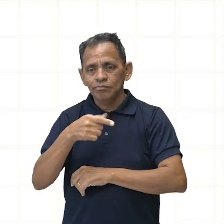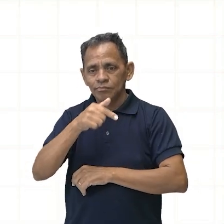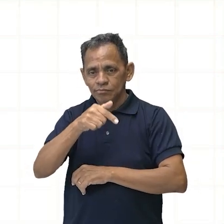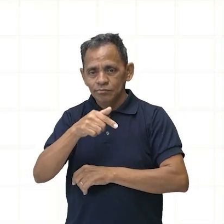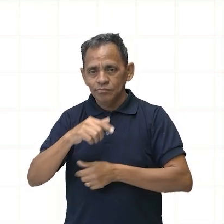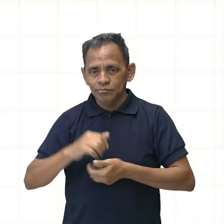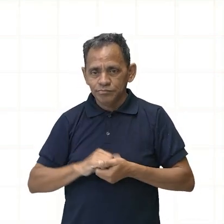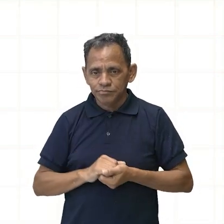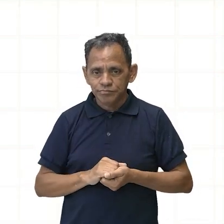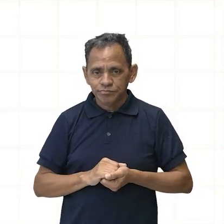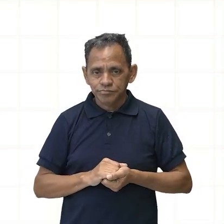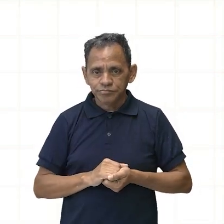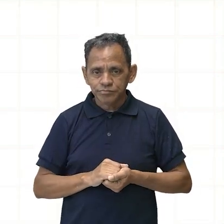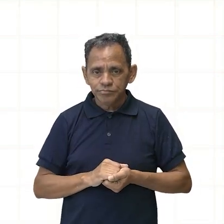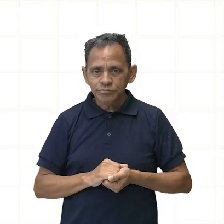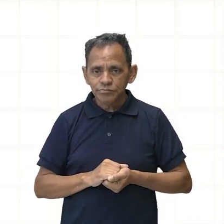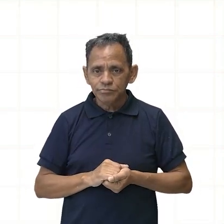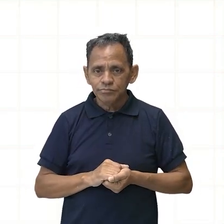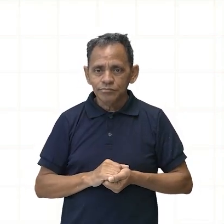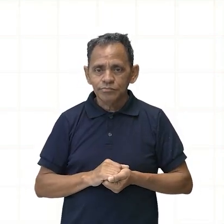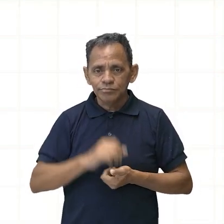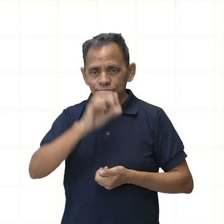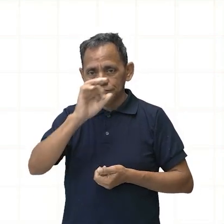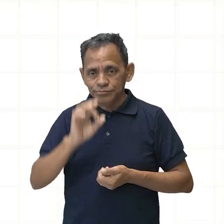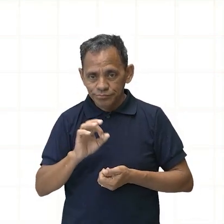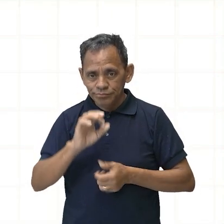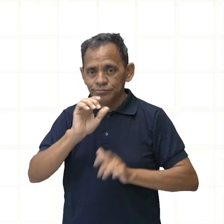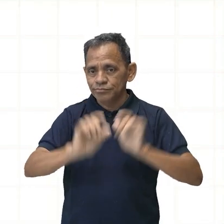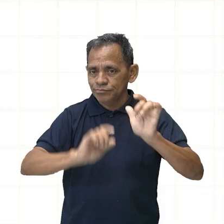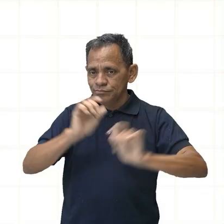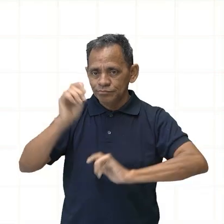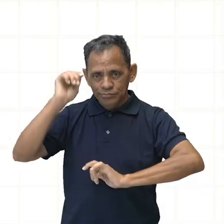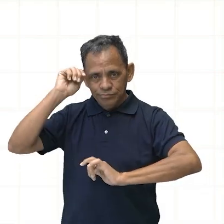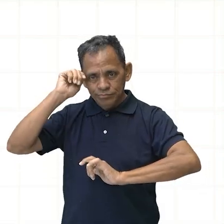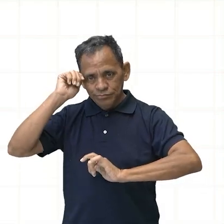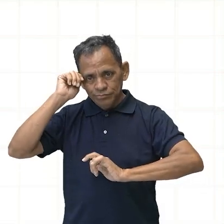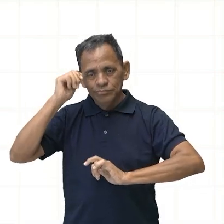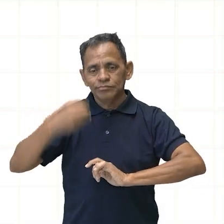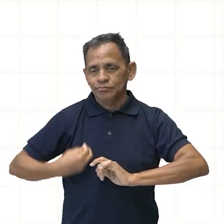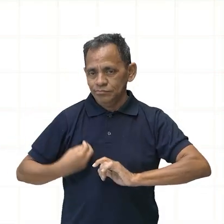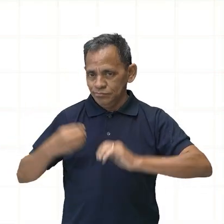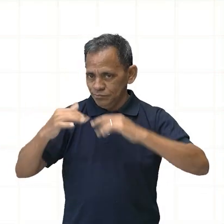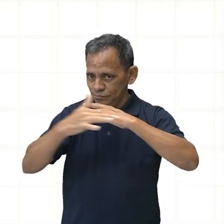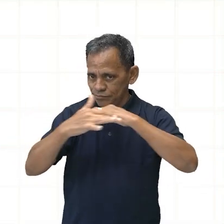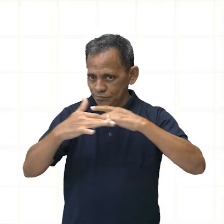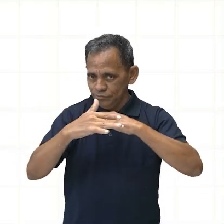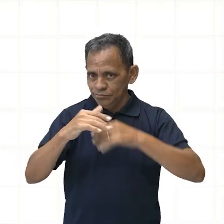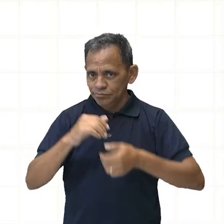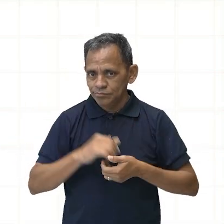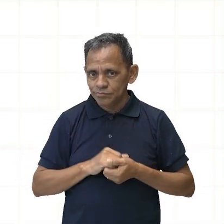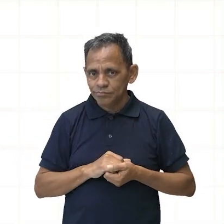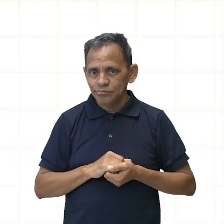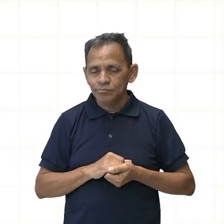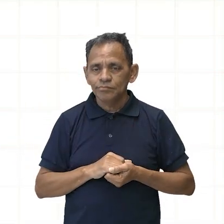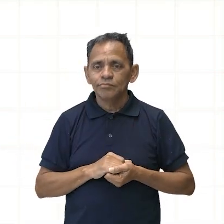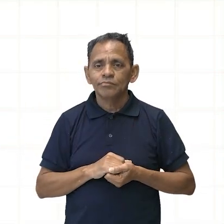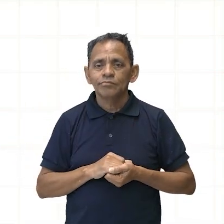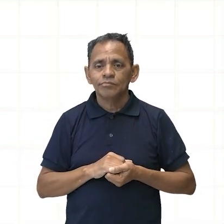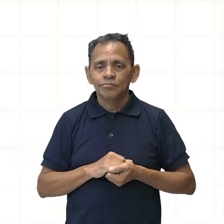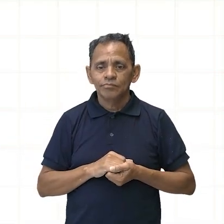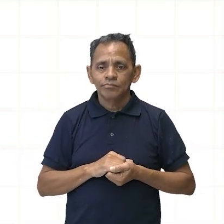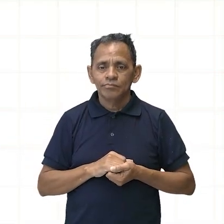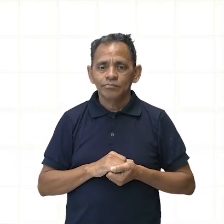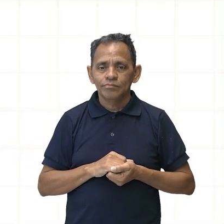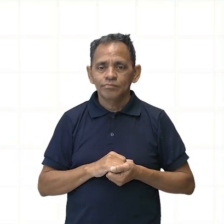44,7%, né? Por cento da população africana vive na cidade. Então, a maior parte da população do continente africano vive